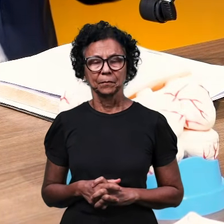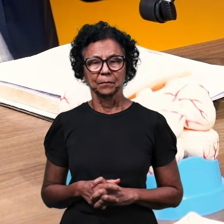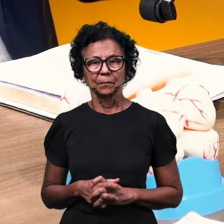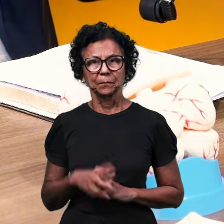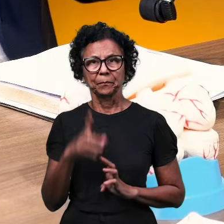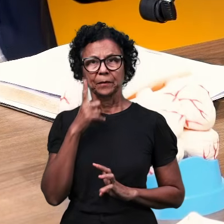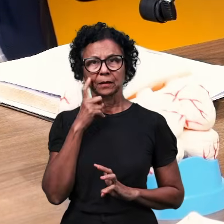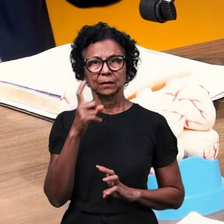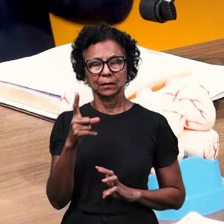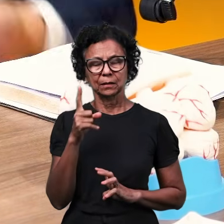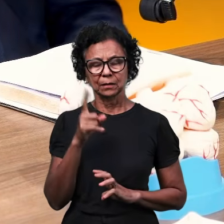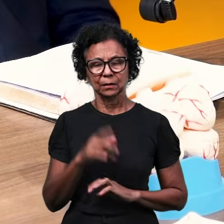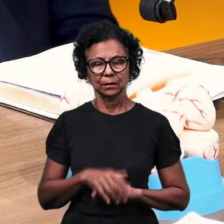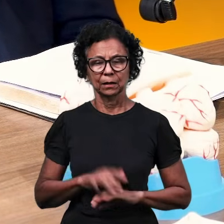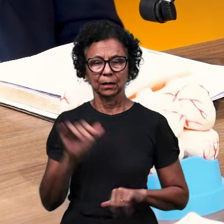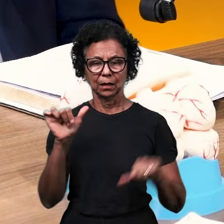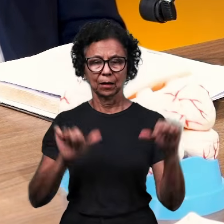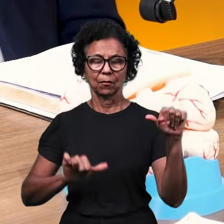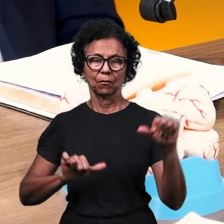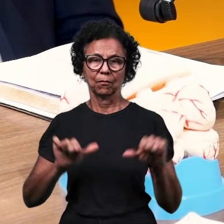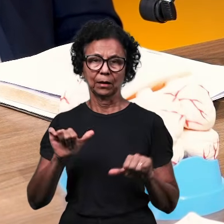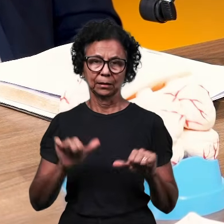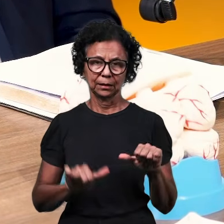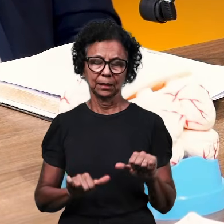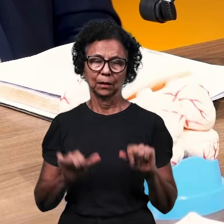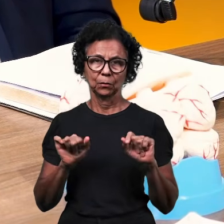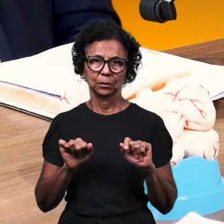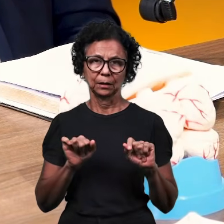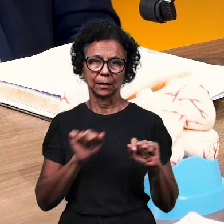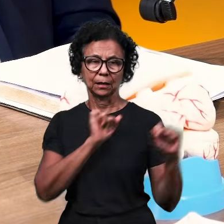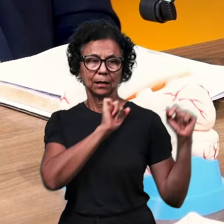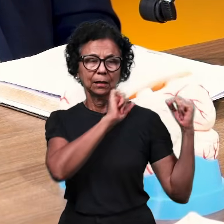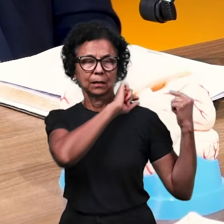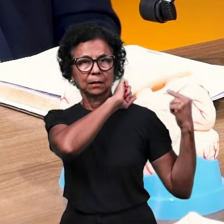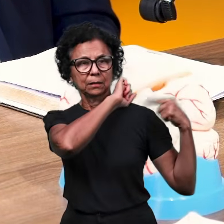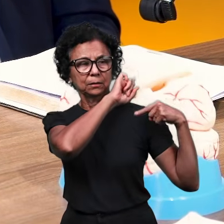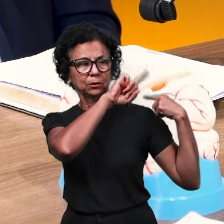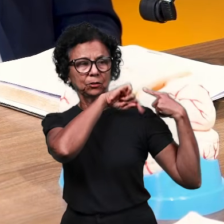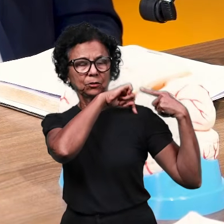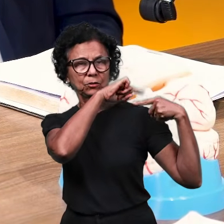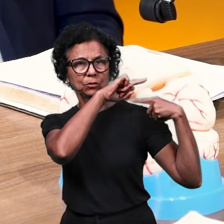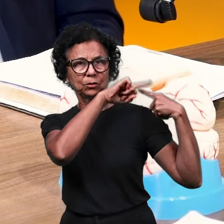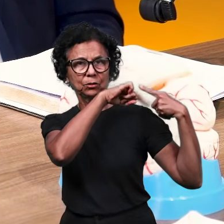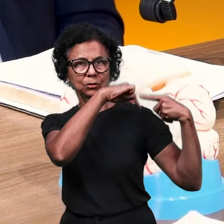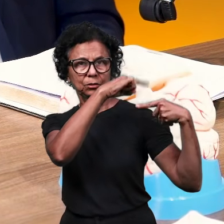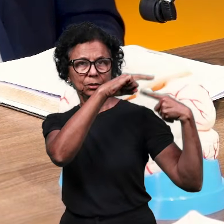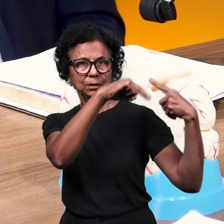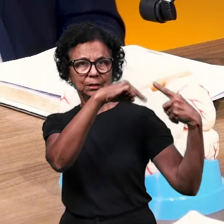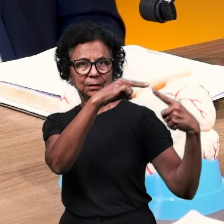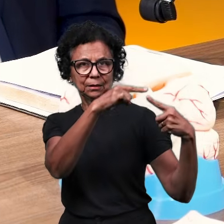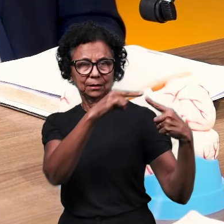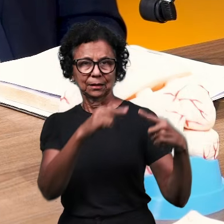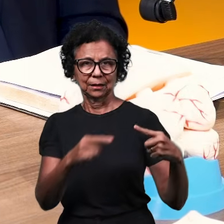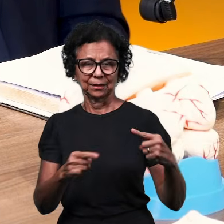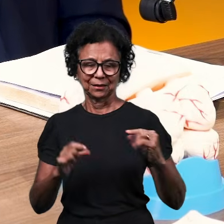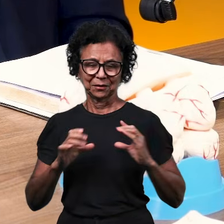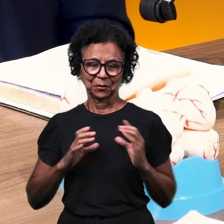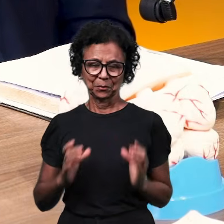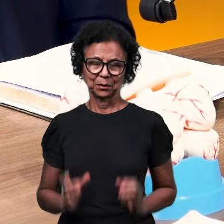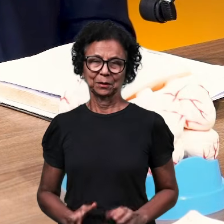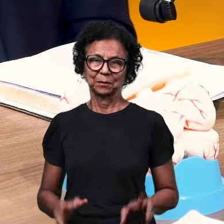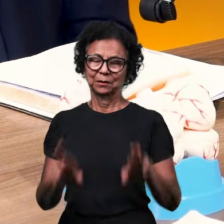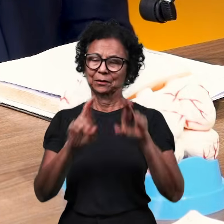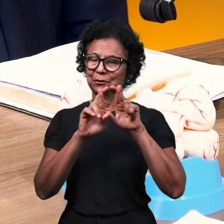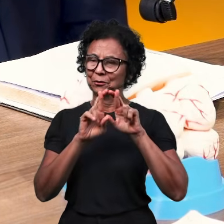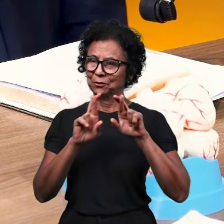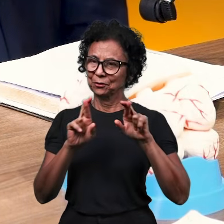interessante nós avaliarmos um pouco as gerações. Você vai ver comportamentos distintos